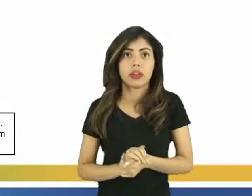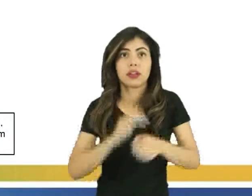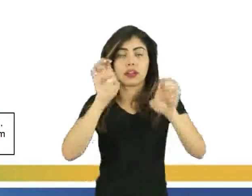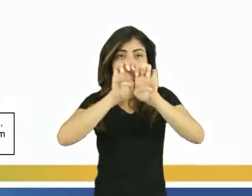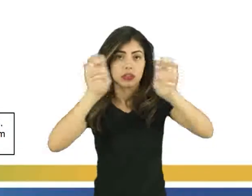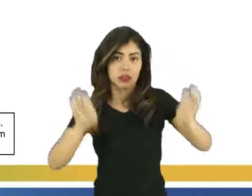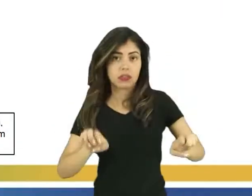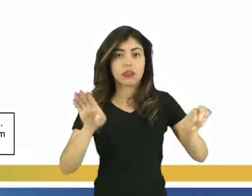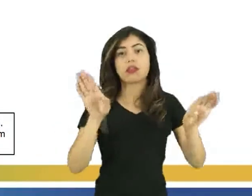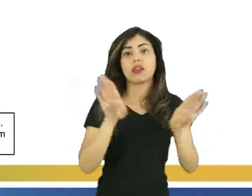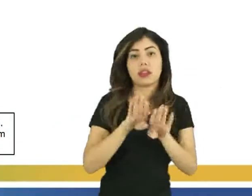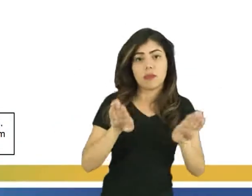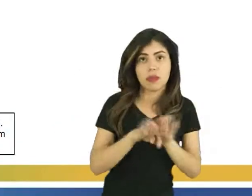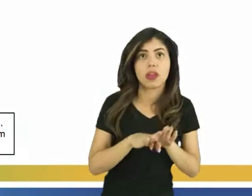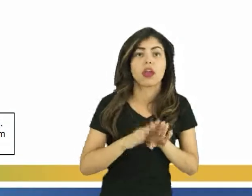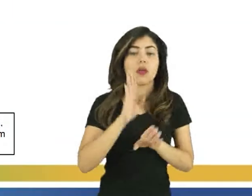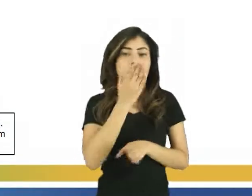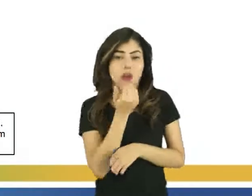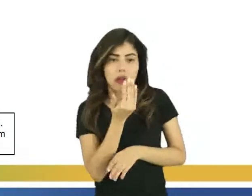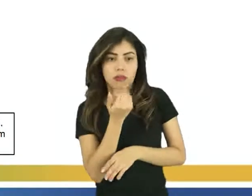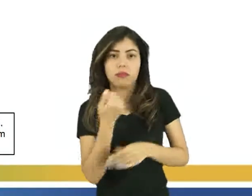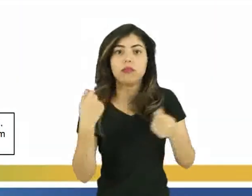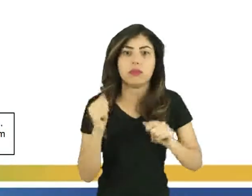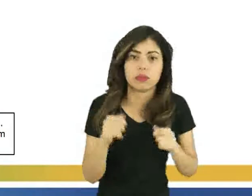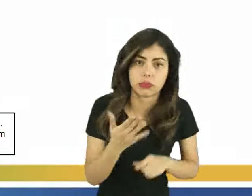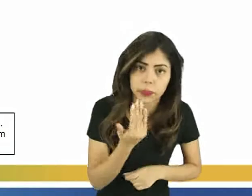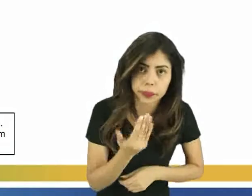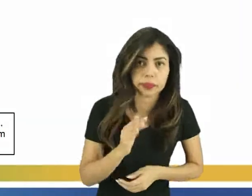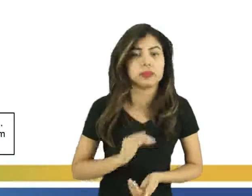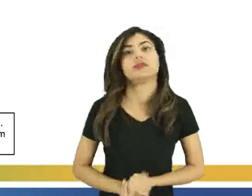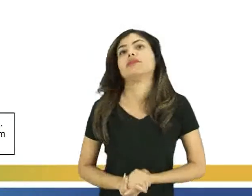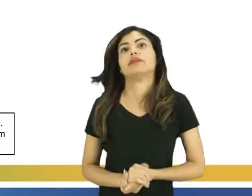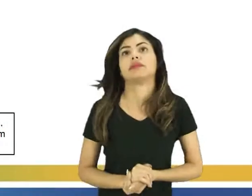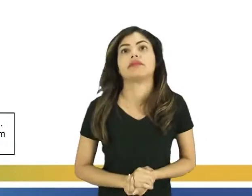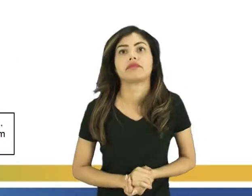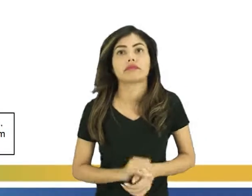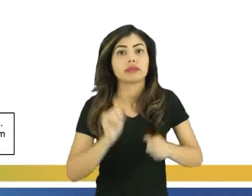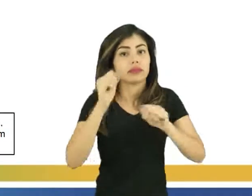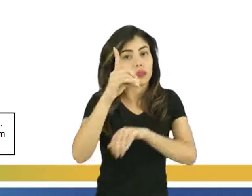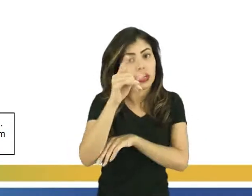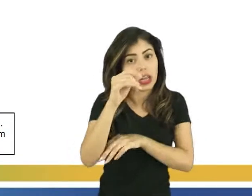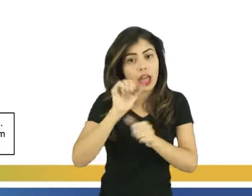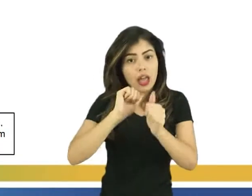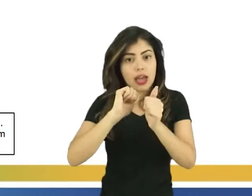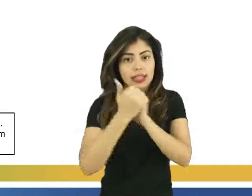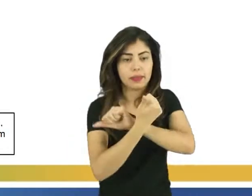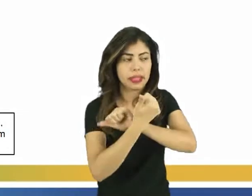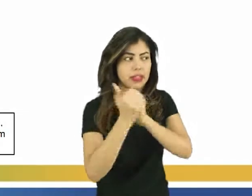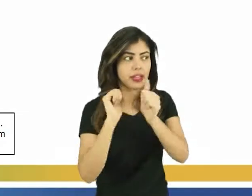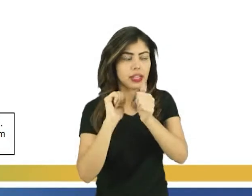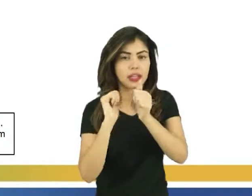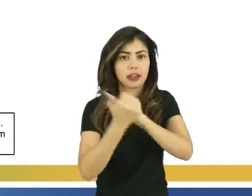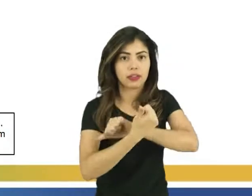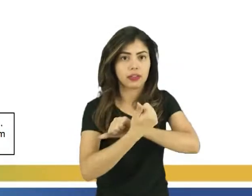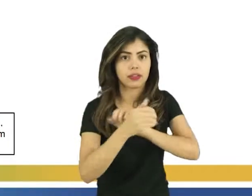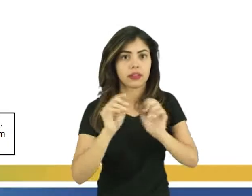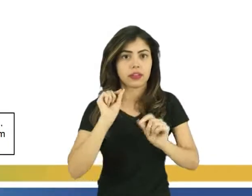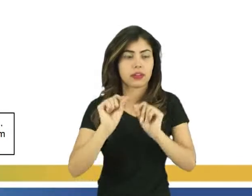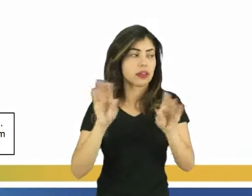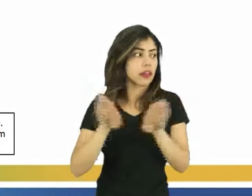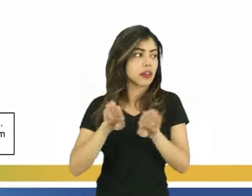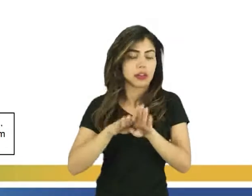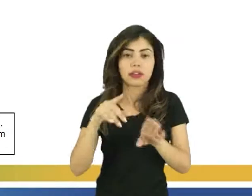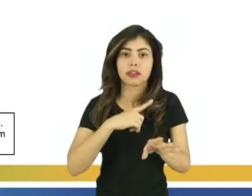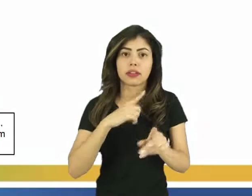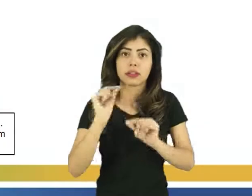estruturas dependem do tipo de alimento com que ele precisa, tá? Então, está adaptada diretamente à sua alimentação, ao seu tubo